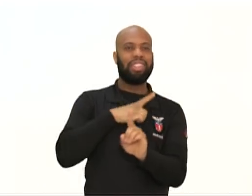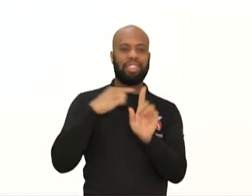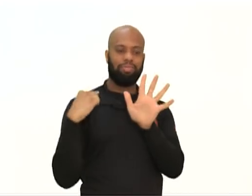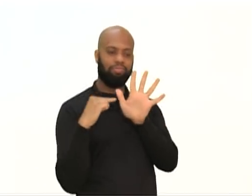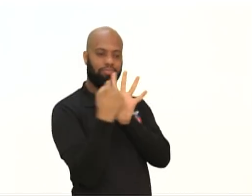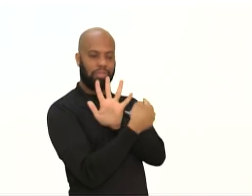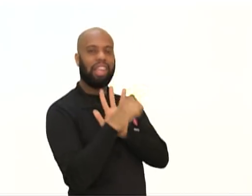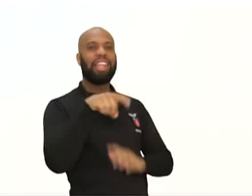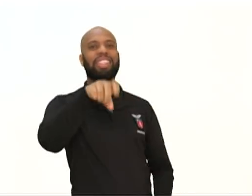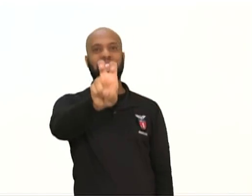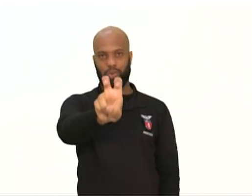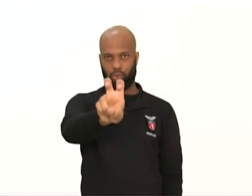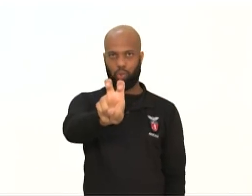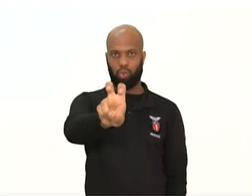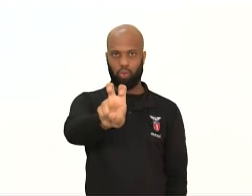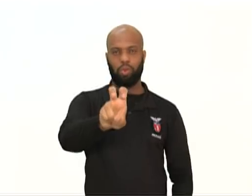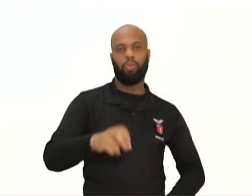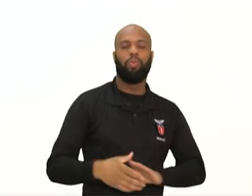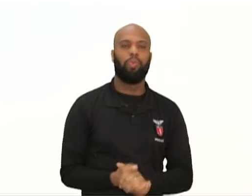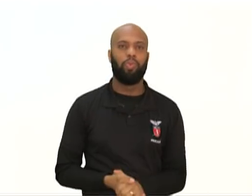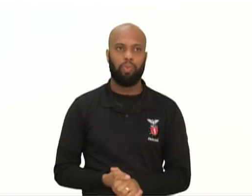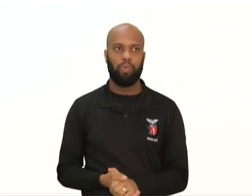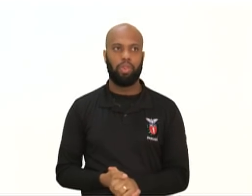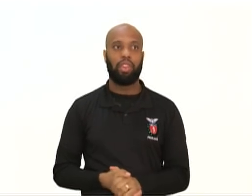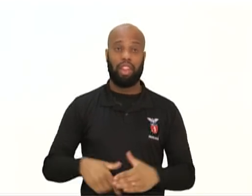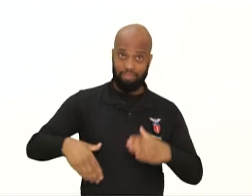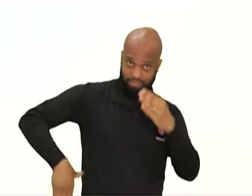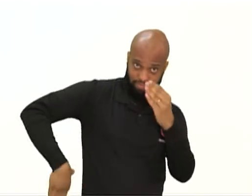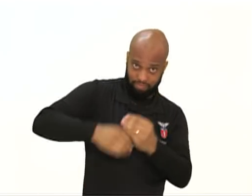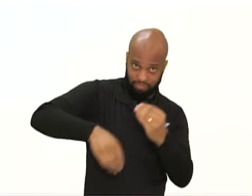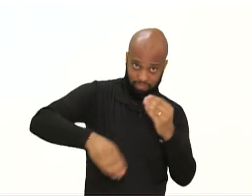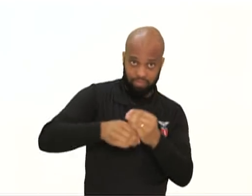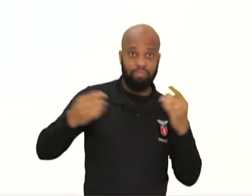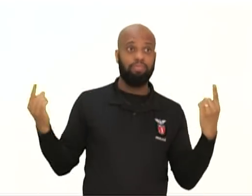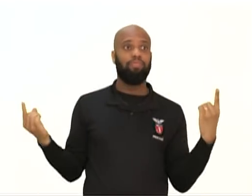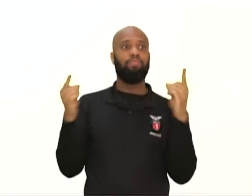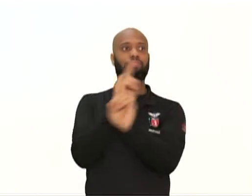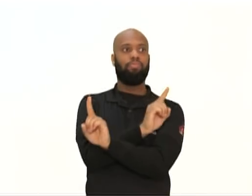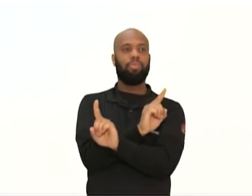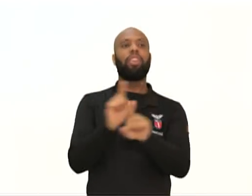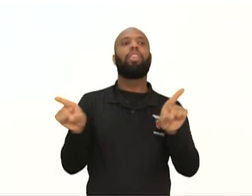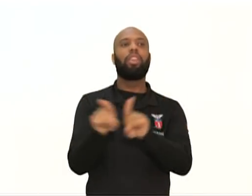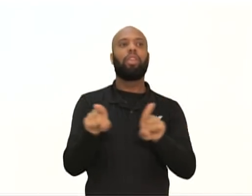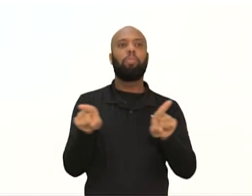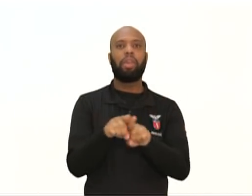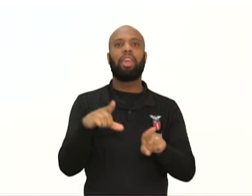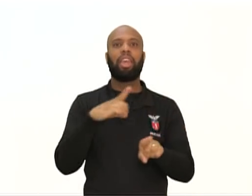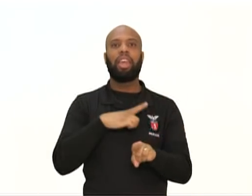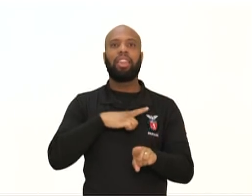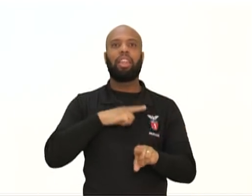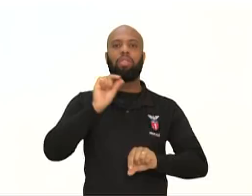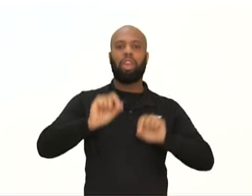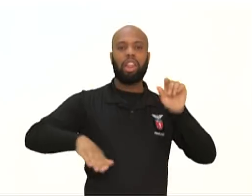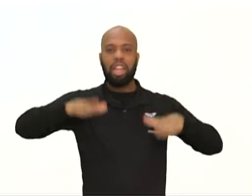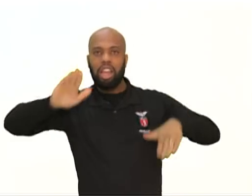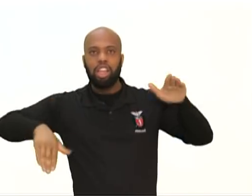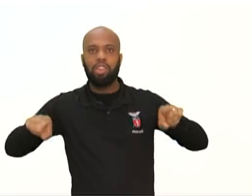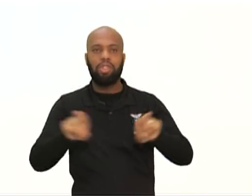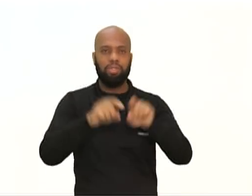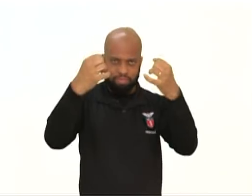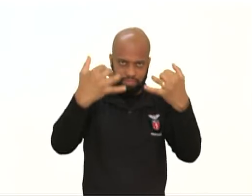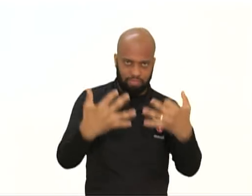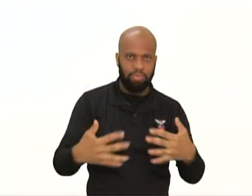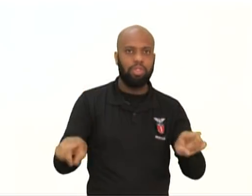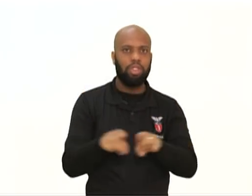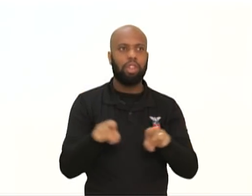a mãozinha, cinco. É aditiva, adversativa, alternativa, explicativa